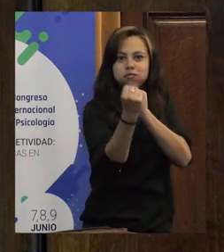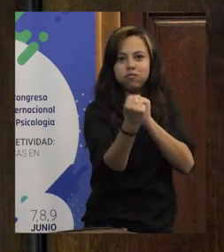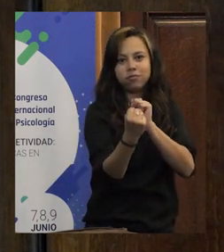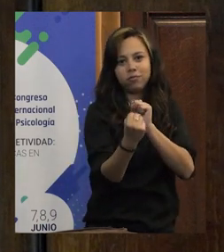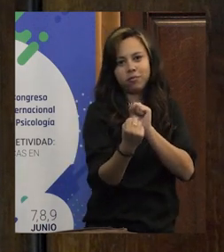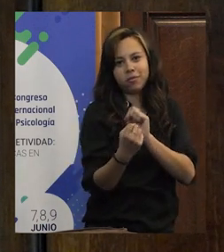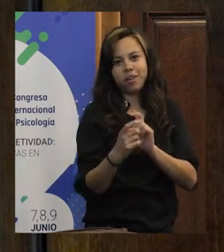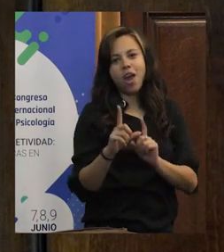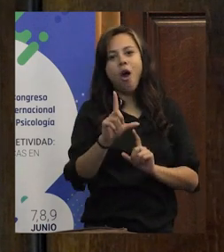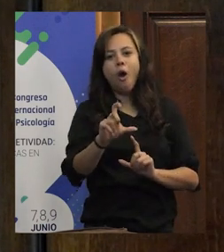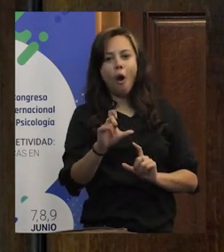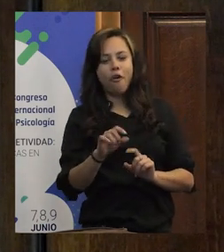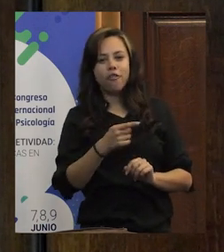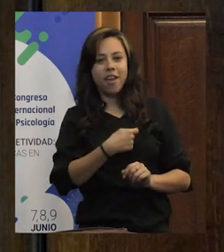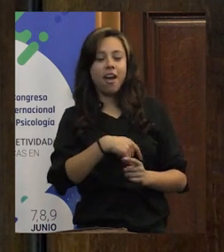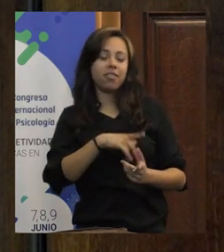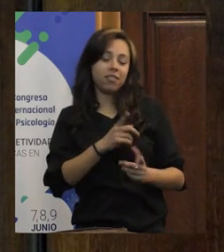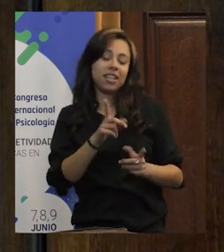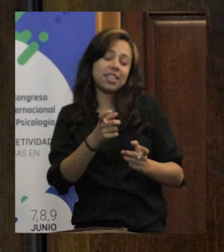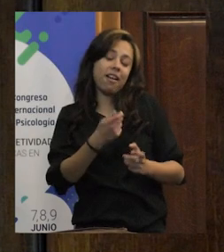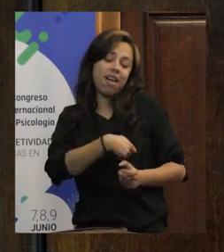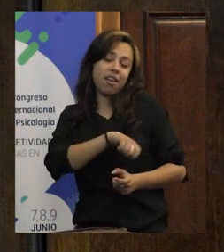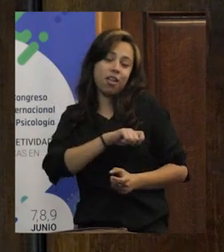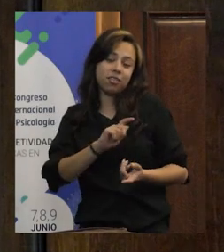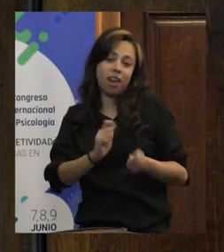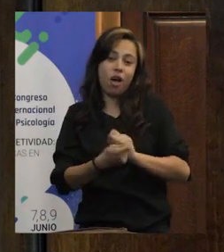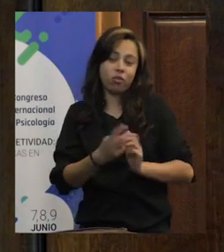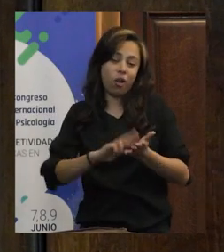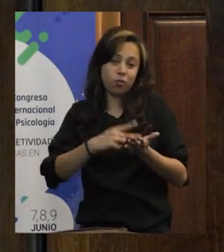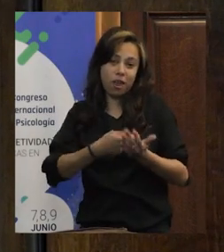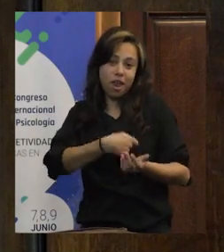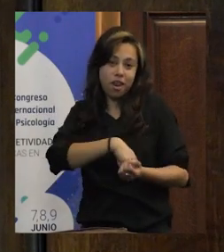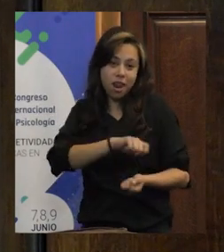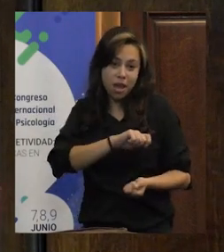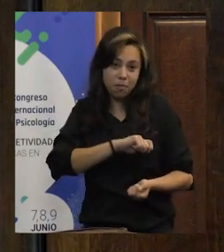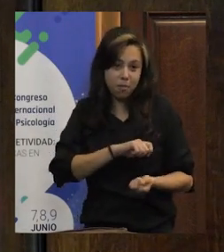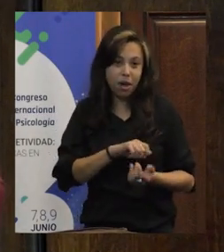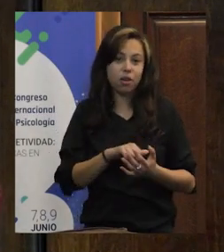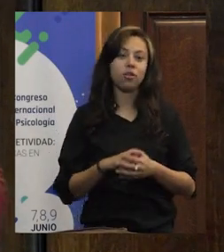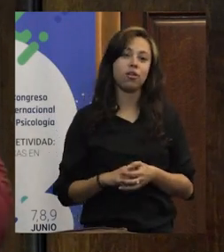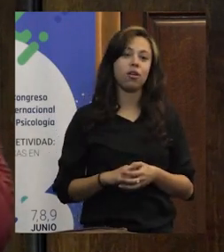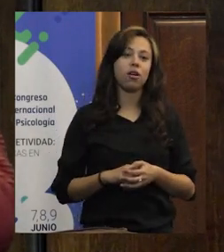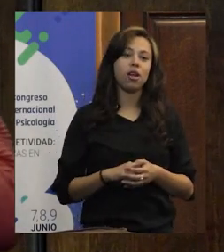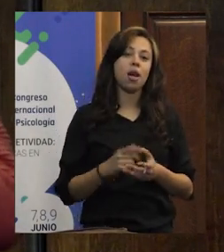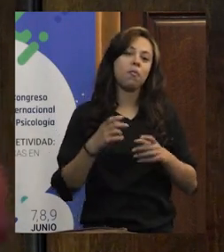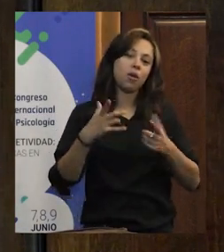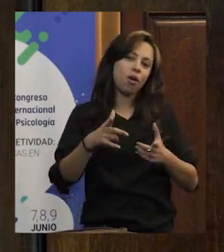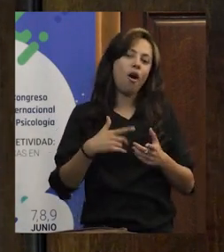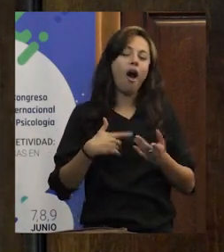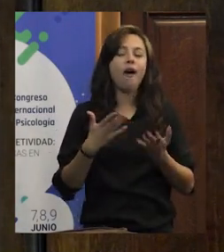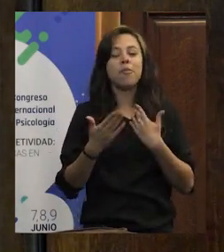traduzi a minha conferência em espanhol, mas vou ler, obviamente, com a minha pronúncia em portunhol.